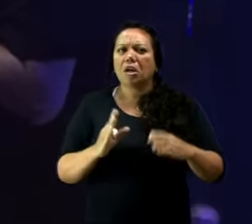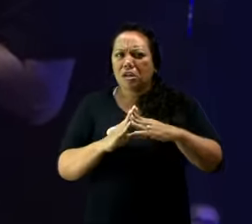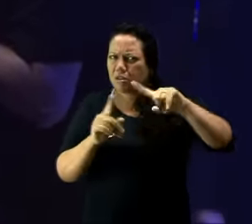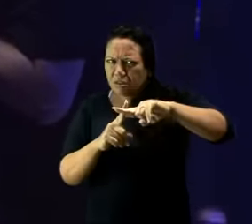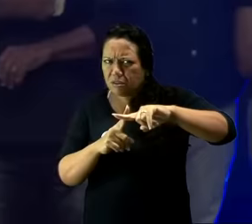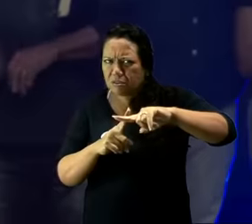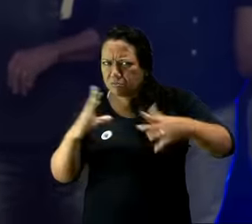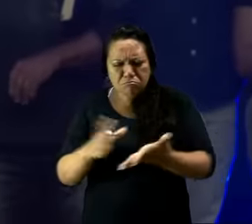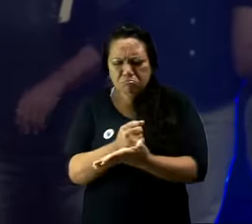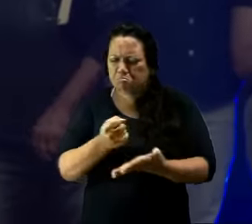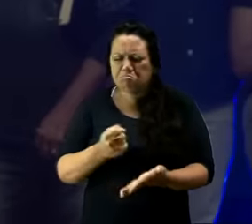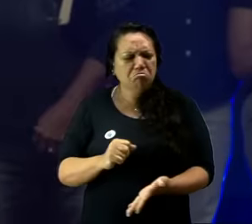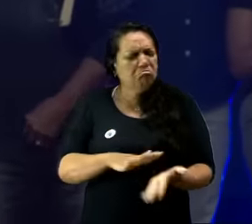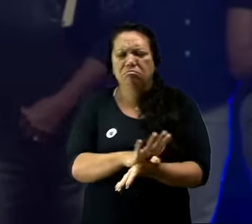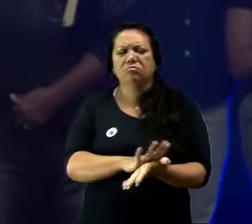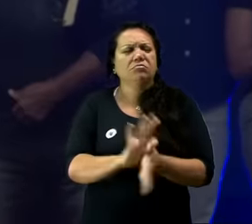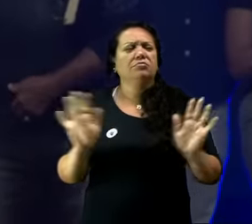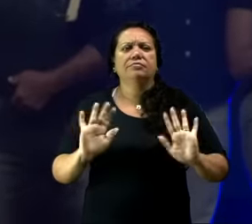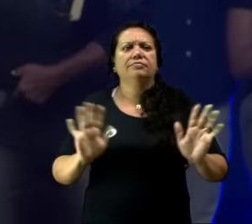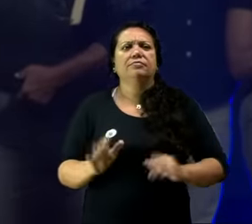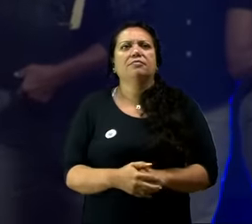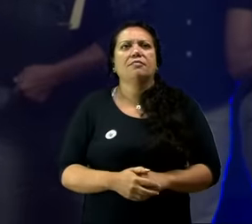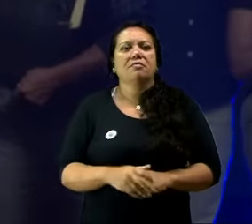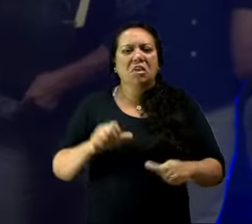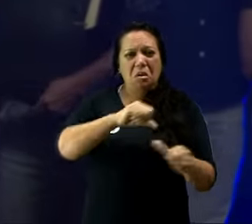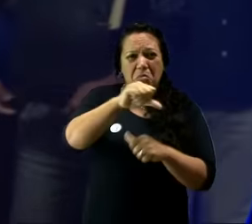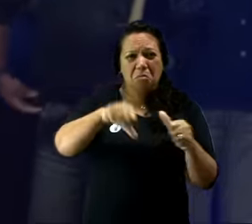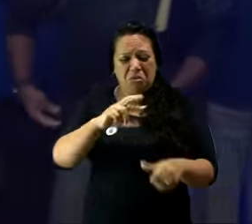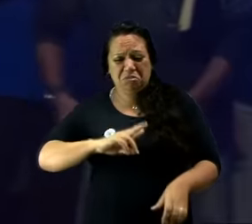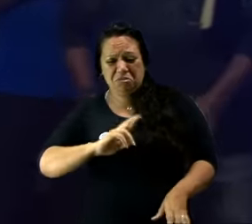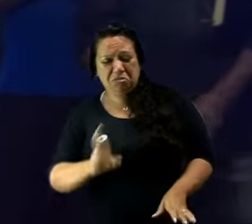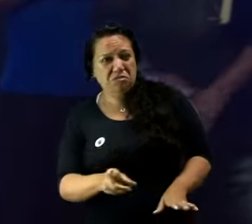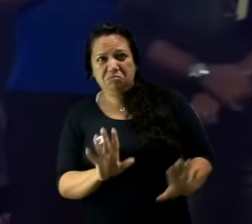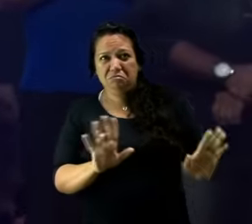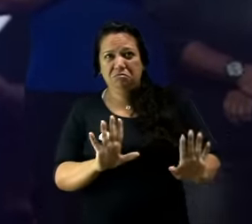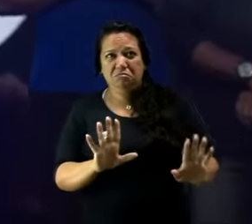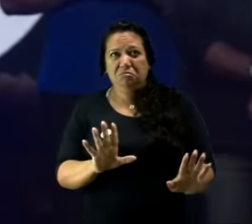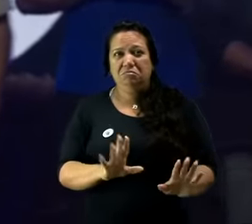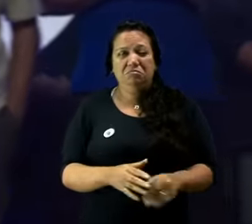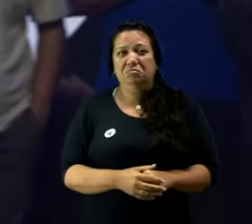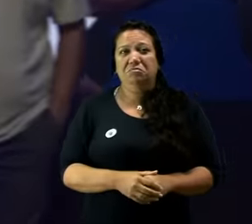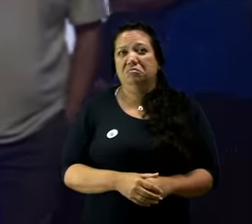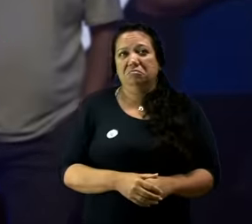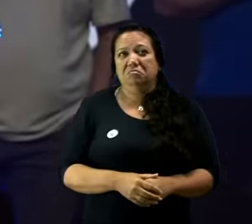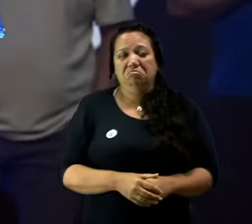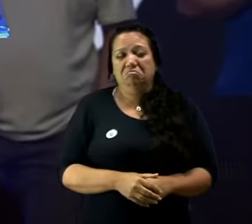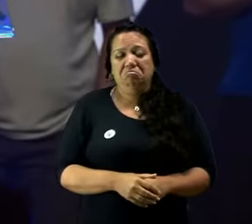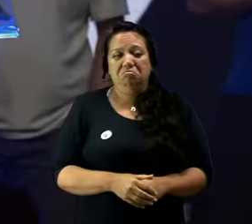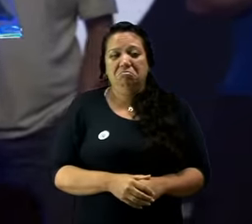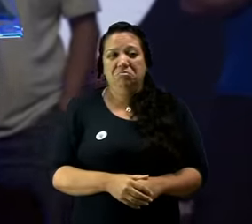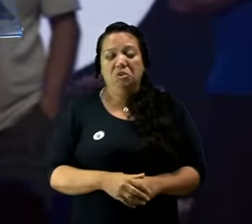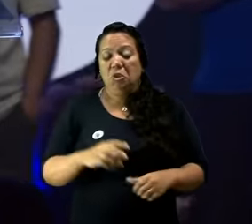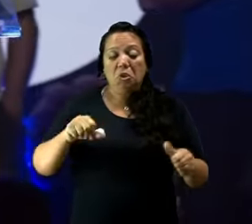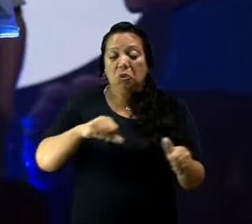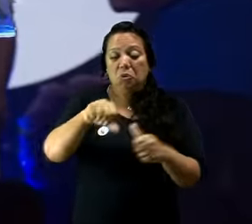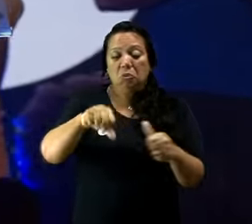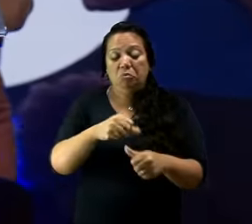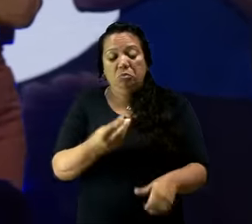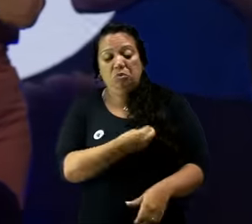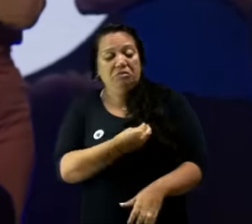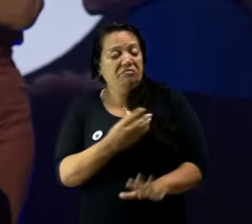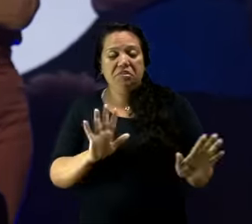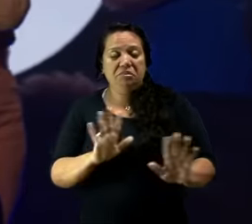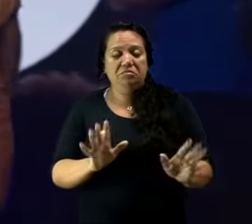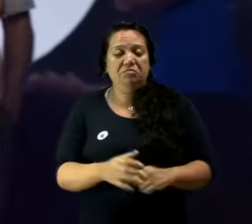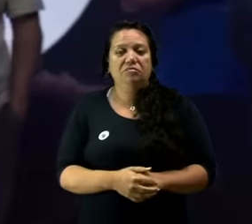ninguém. Nem mudar de religião, porque mudar de religião não vai adiantar nada. Religião não pode mudar a vida de ninguém. Jesus não morreu na cruz